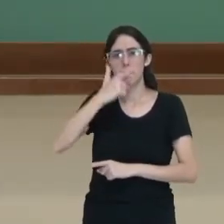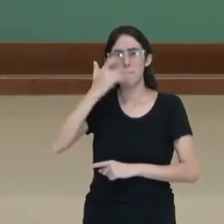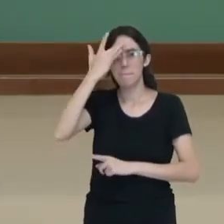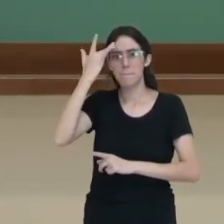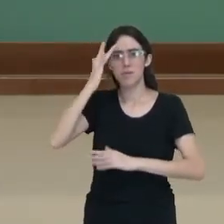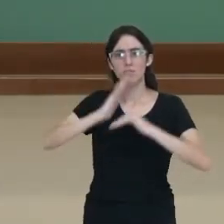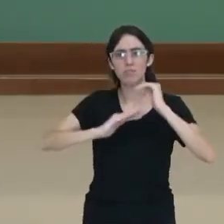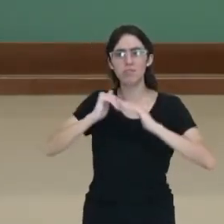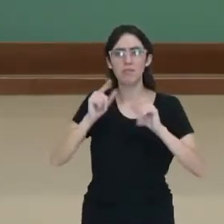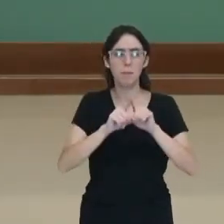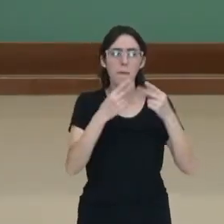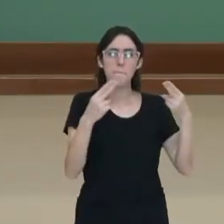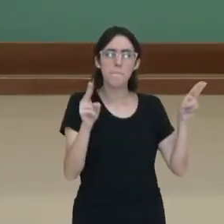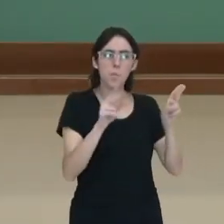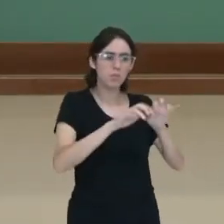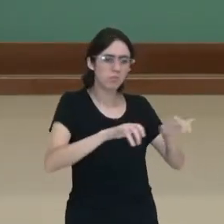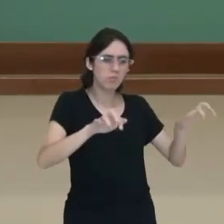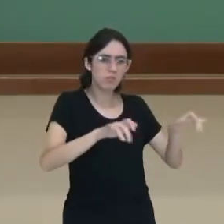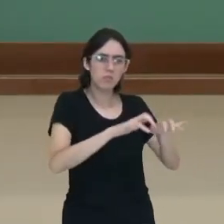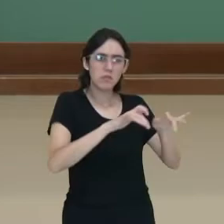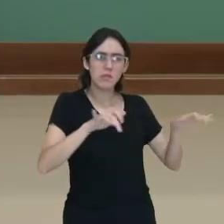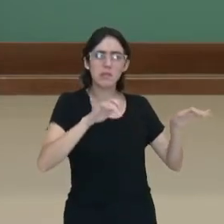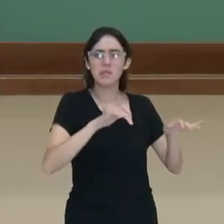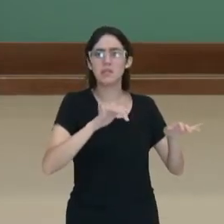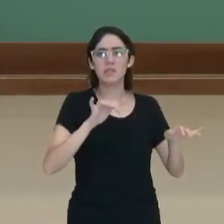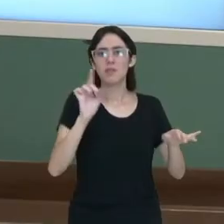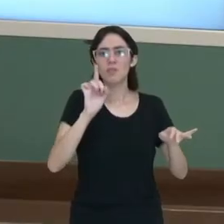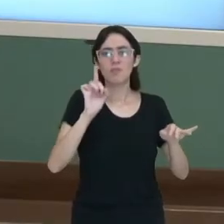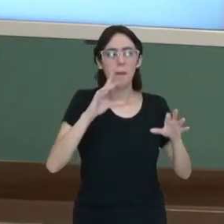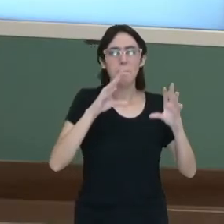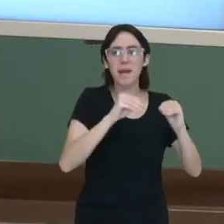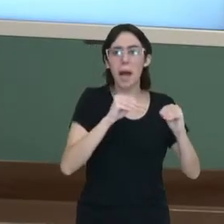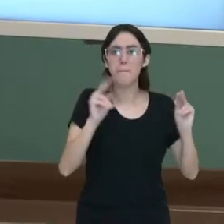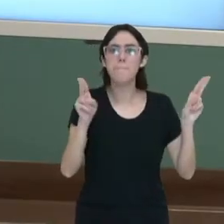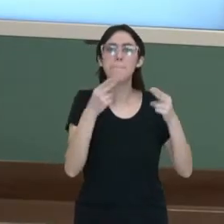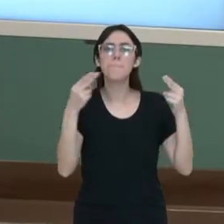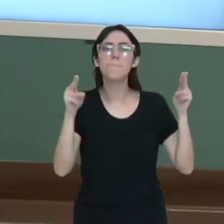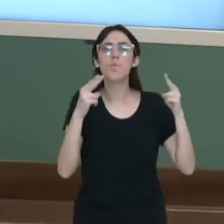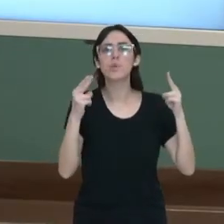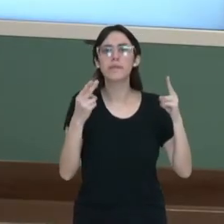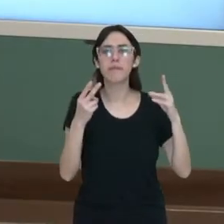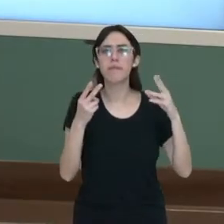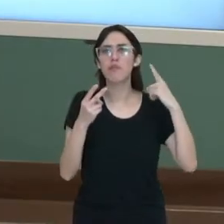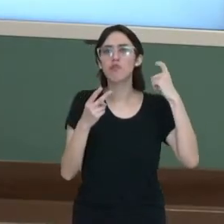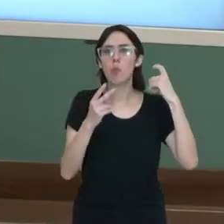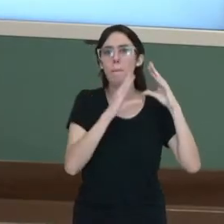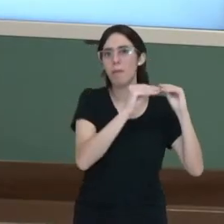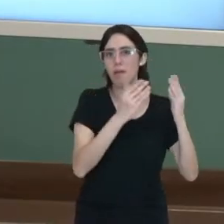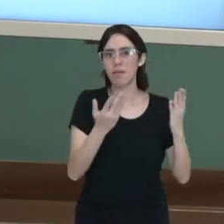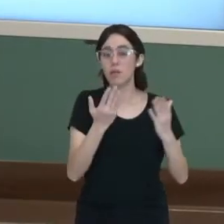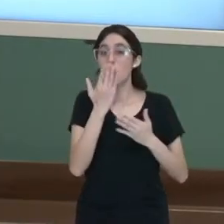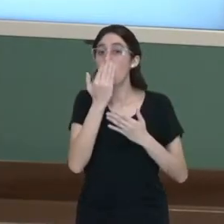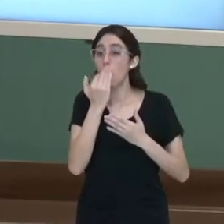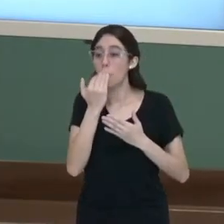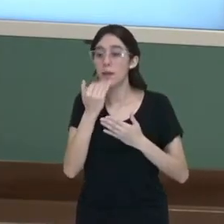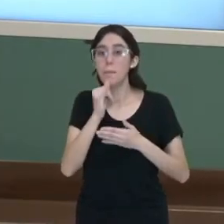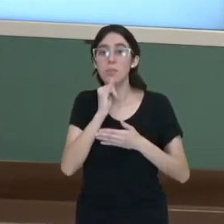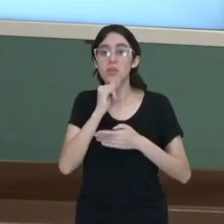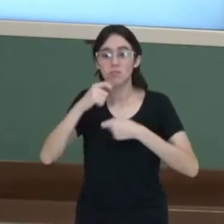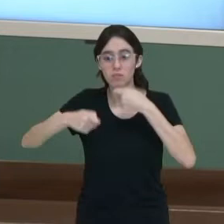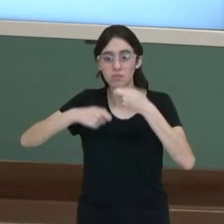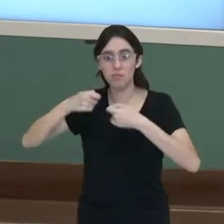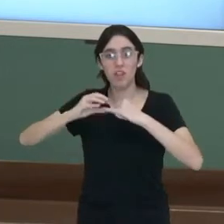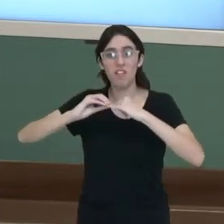uma música, é uma fonte histórica imaterial. A culinária, você pode comer a feijoada. Mas